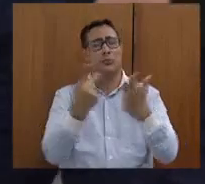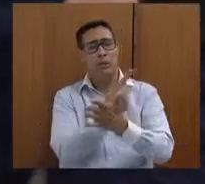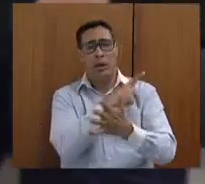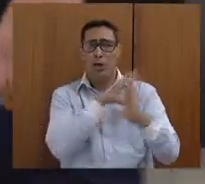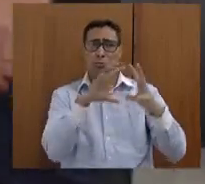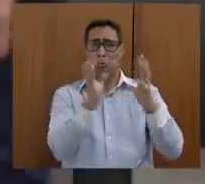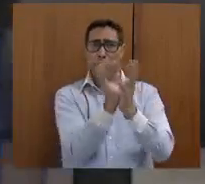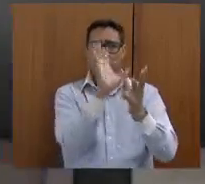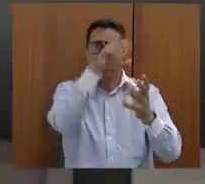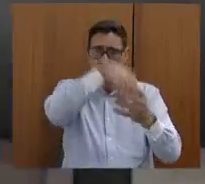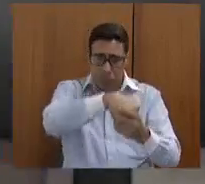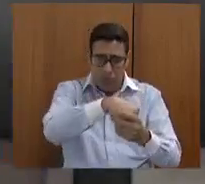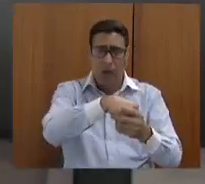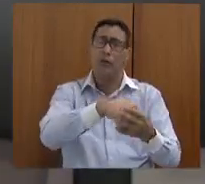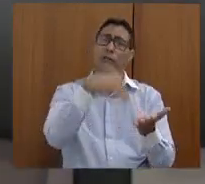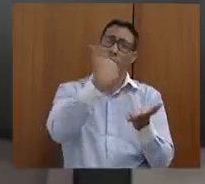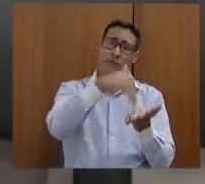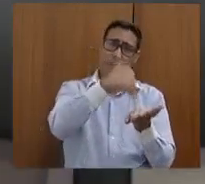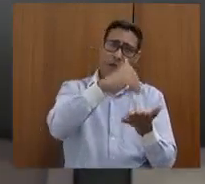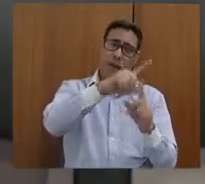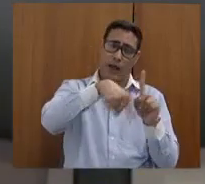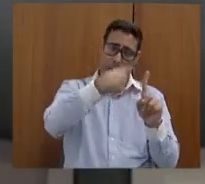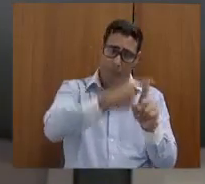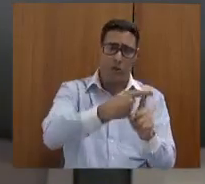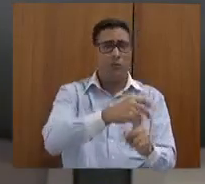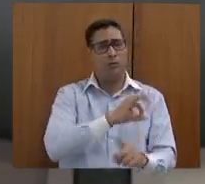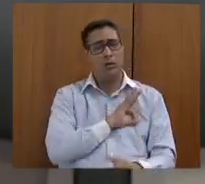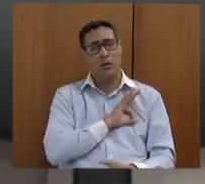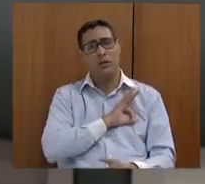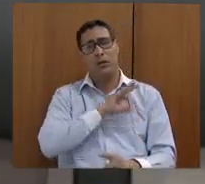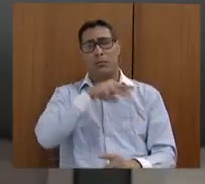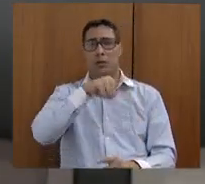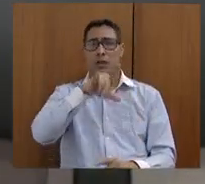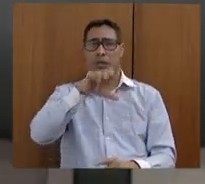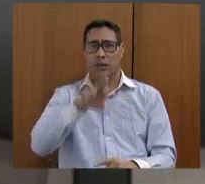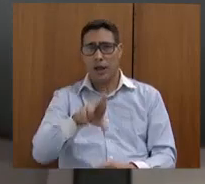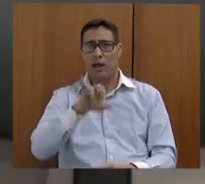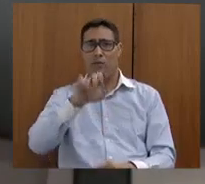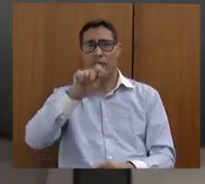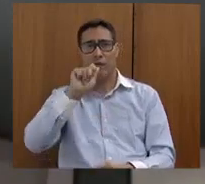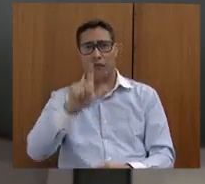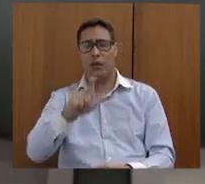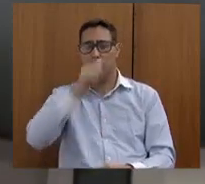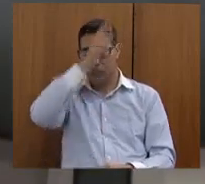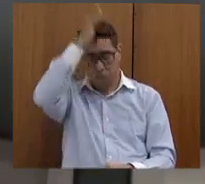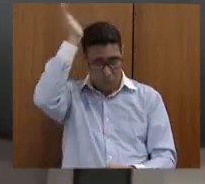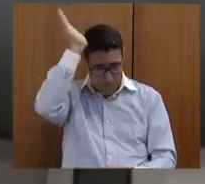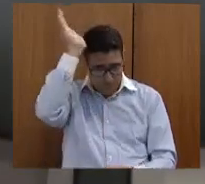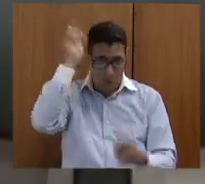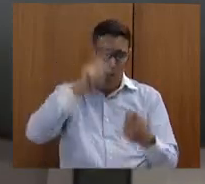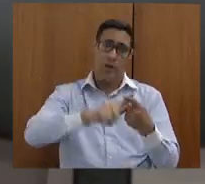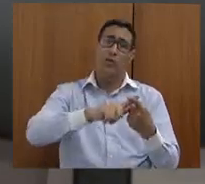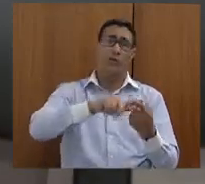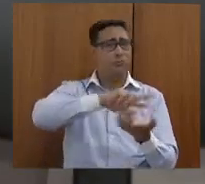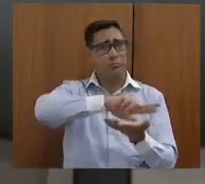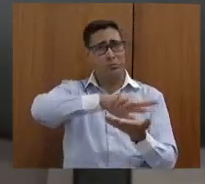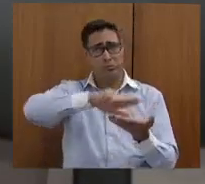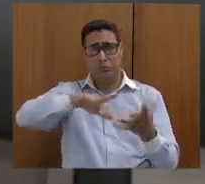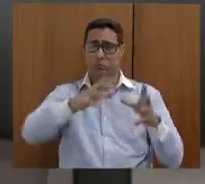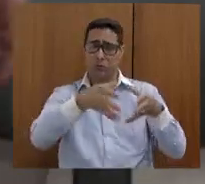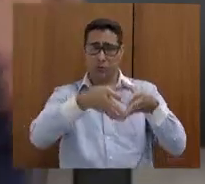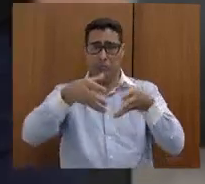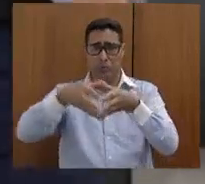entre a secretaria do Estado de Educação Polícia Militar Polícia Civil corpo de bombeiro ser justo cedesa e saúde